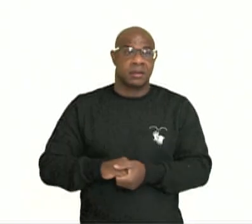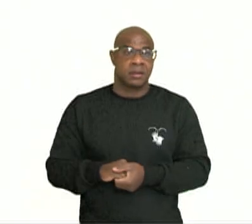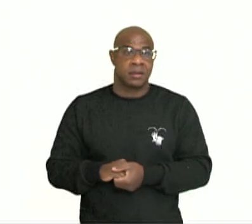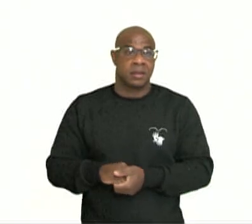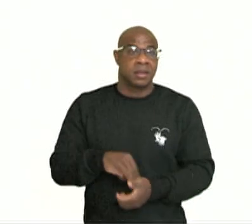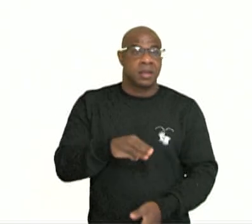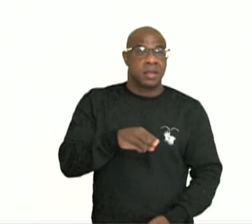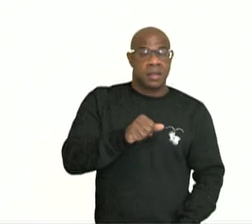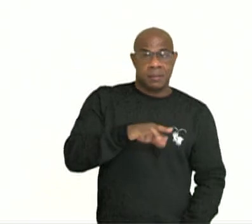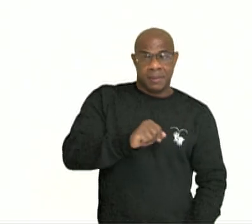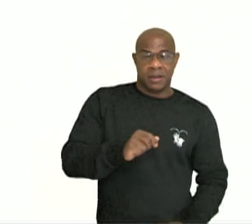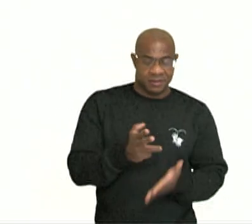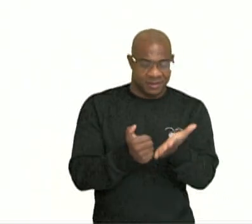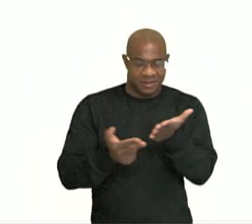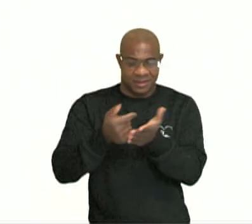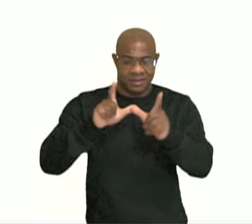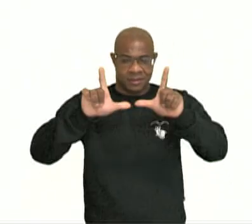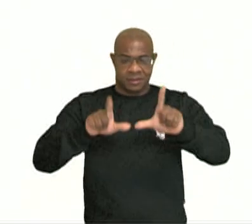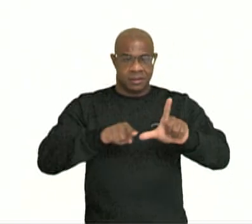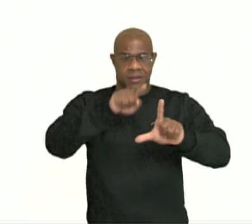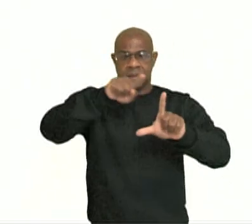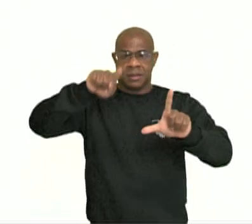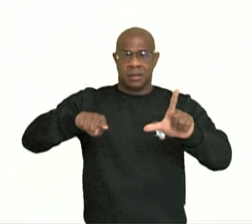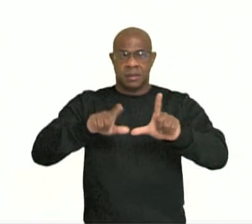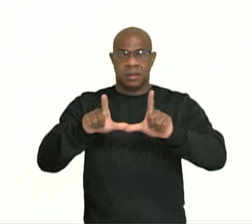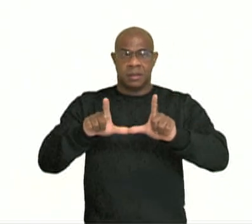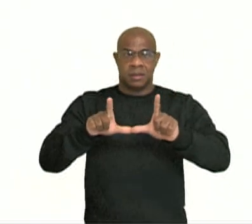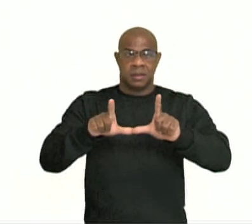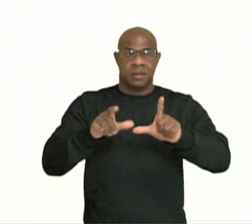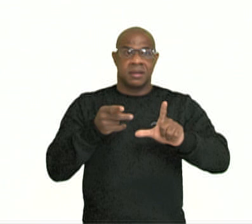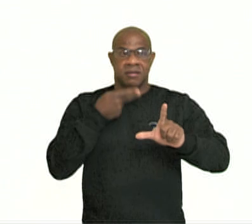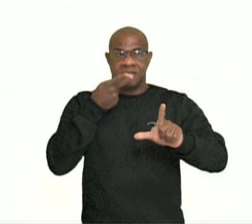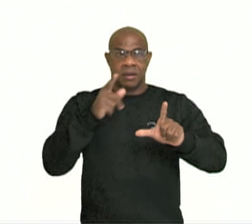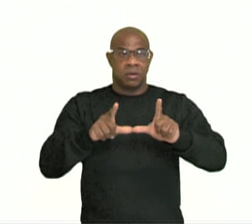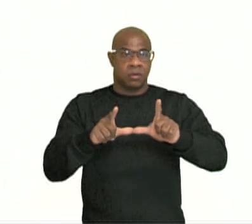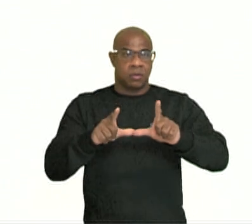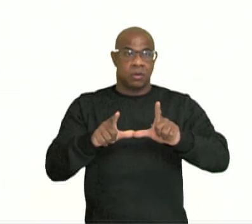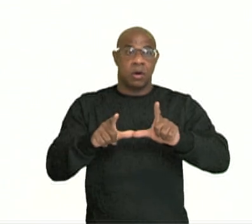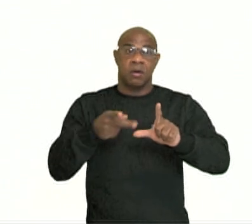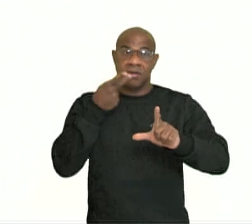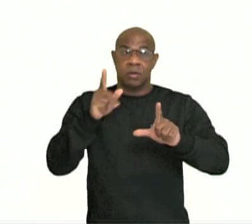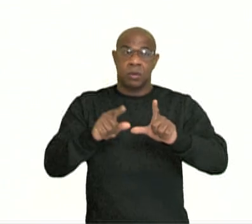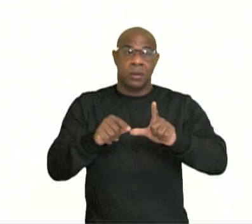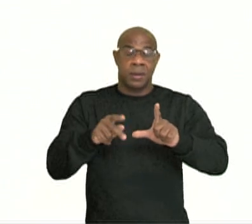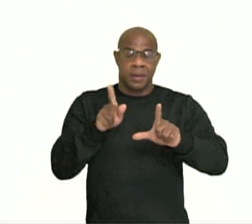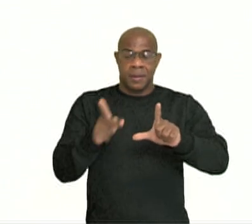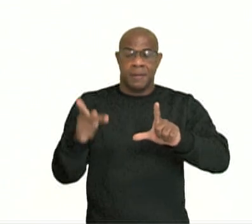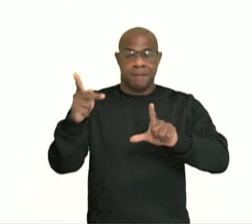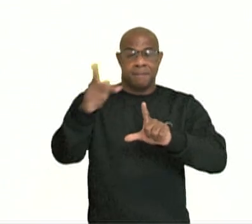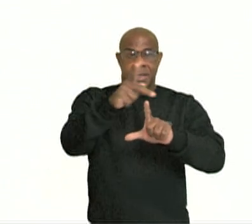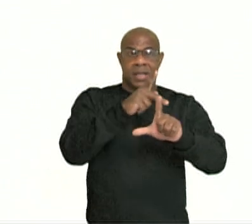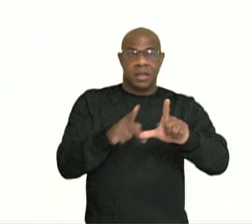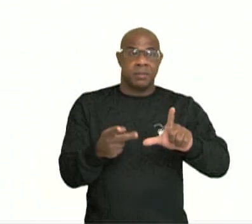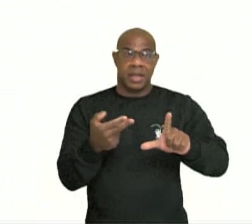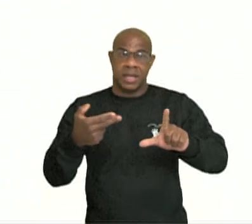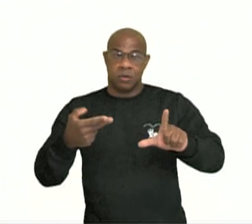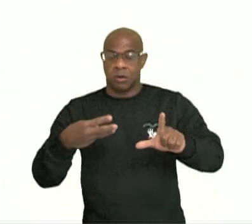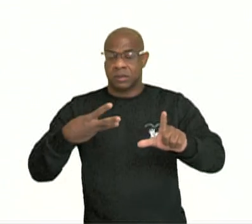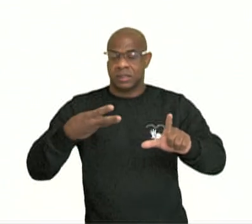Márcio desenhou um quadrado e disse que seu perímetro, informação importante, é igual a